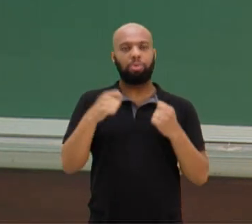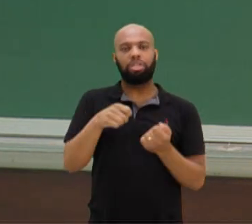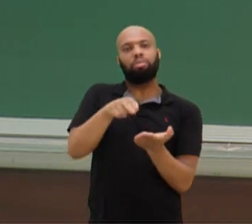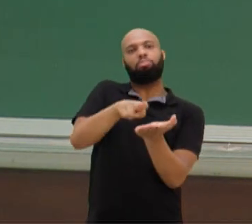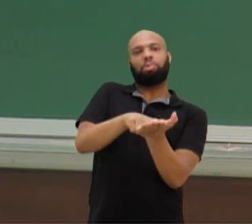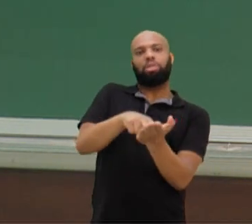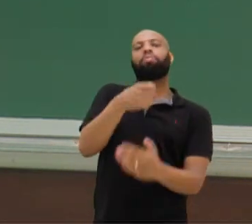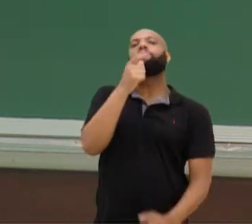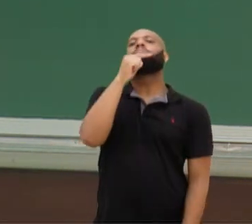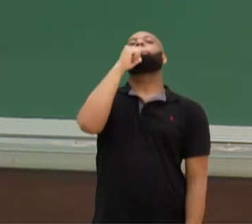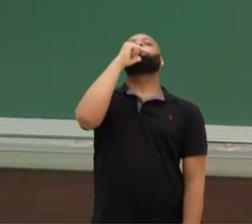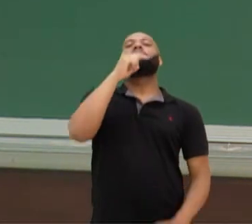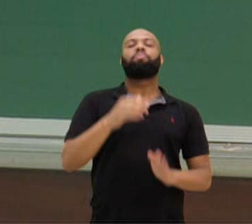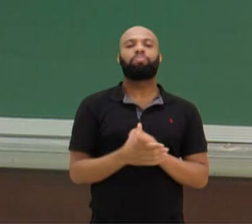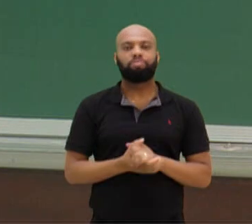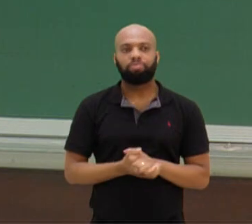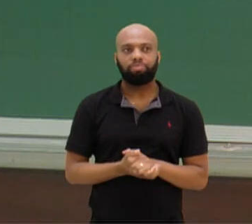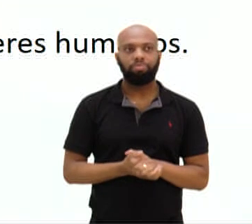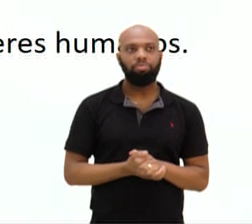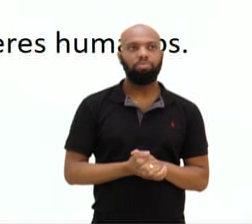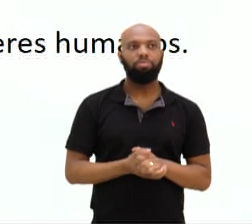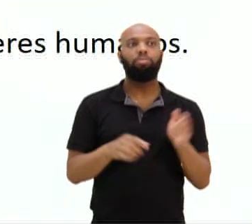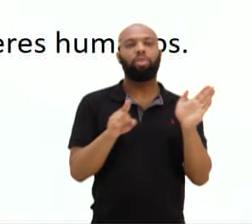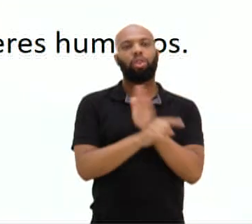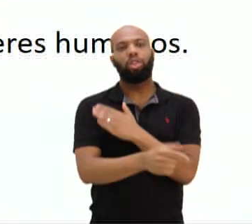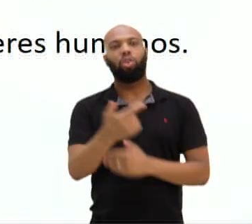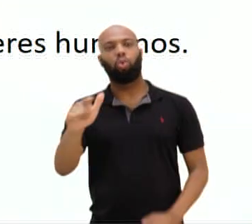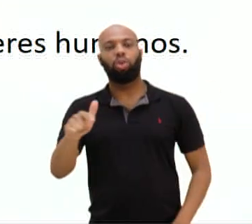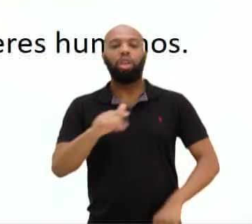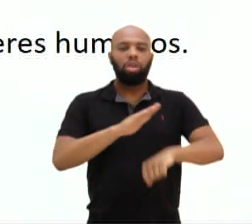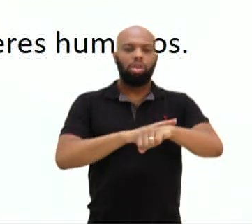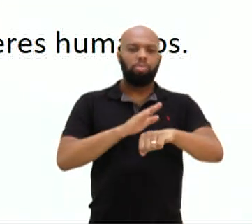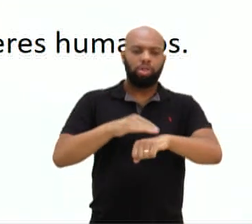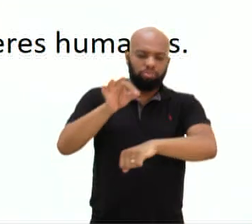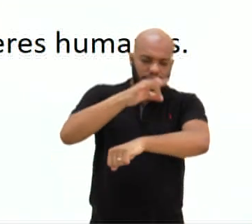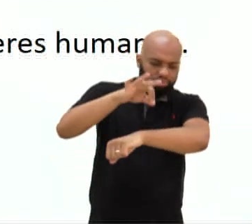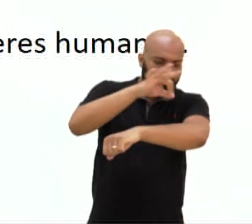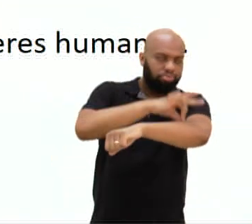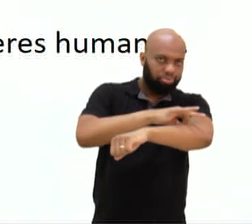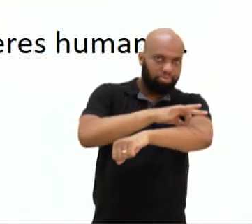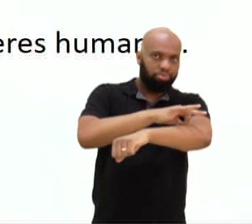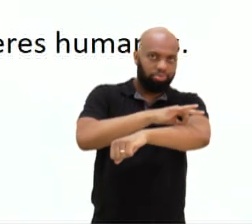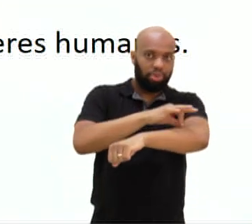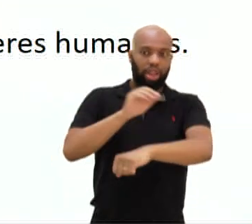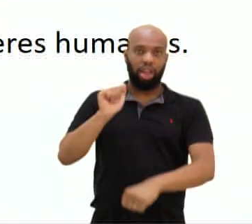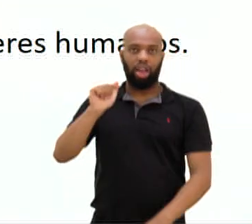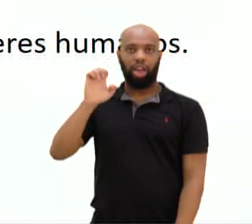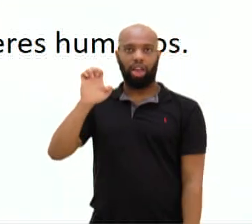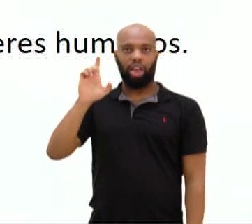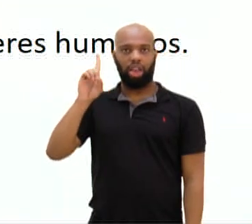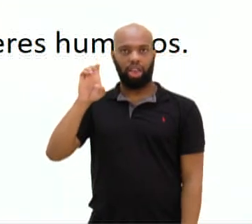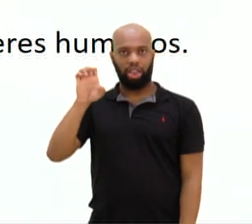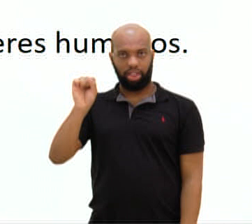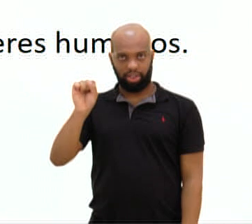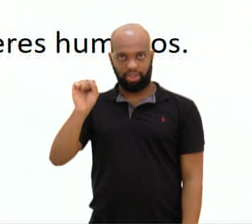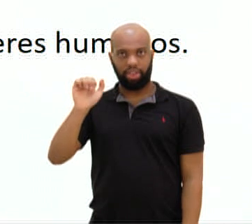tá? Próximo aqui. Ao ser picado por um mosquito, Aedes aegypti, podemos afirmar